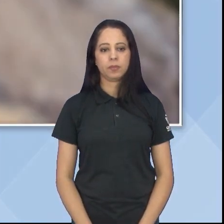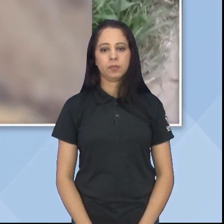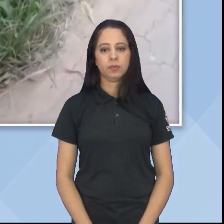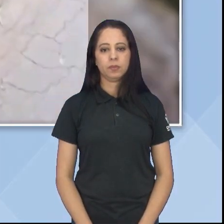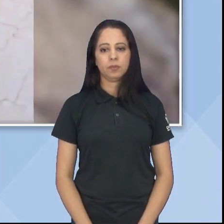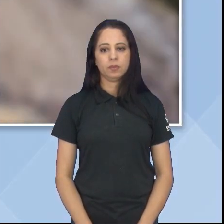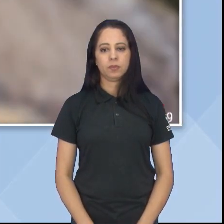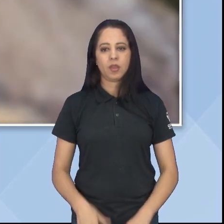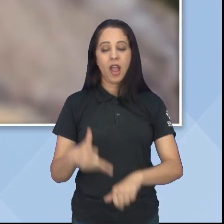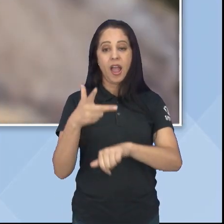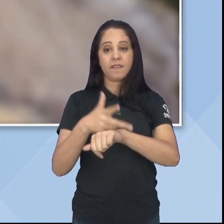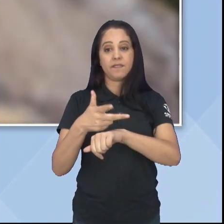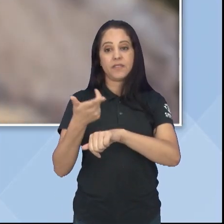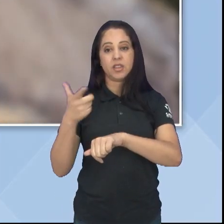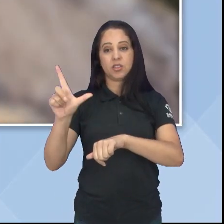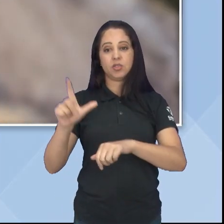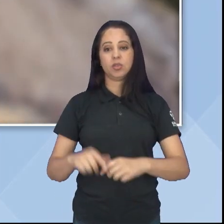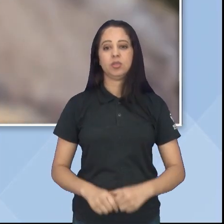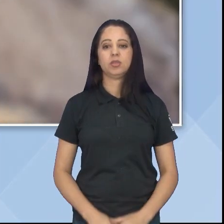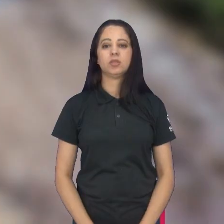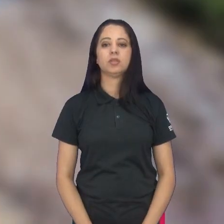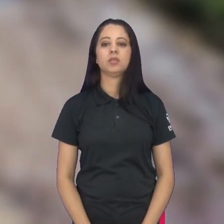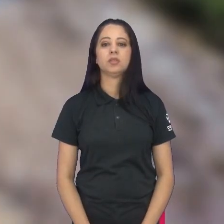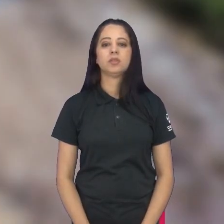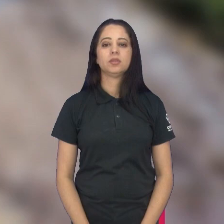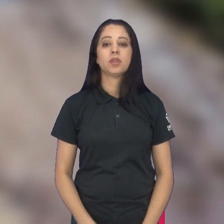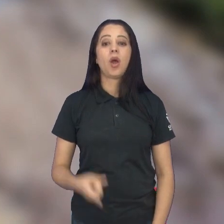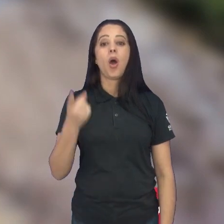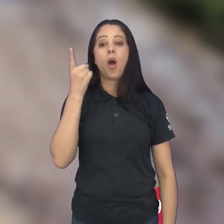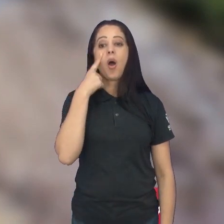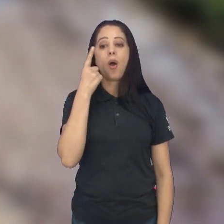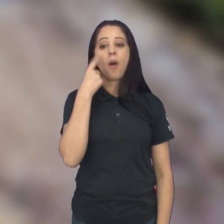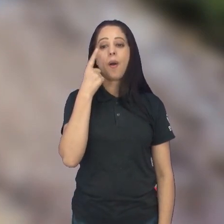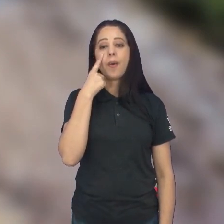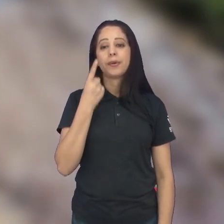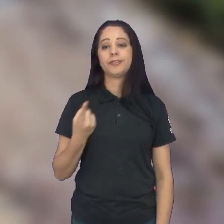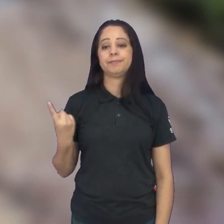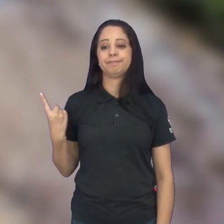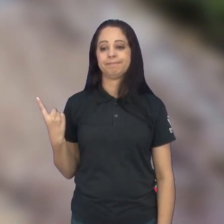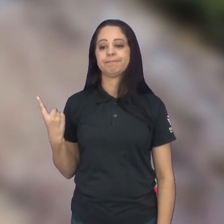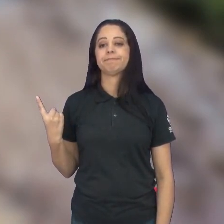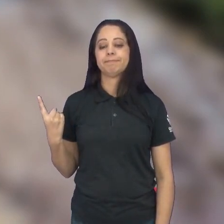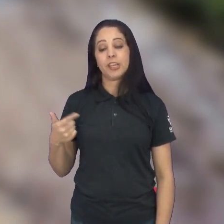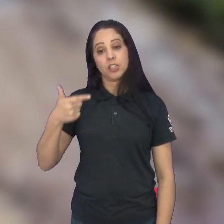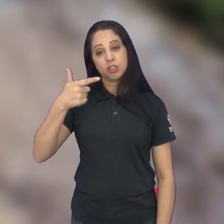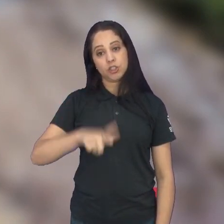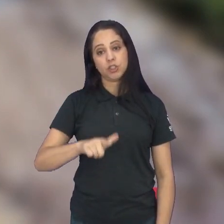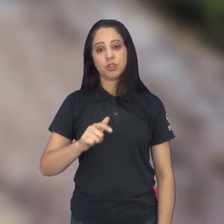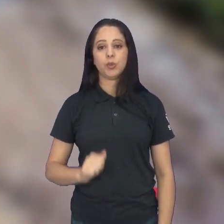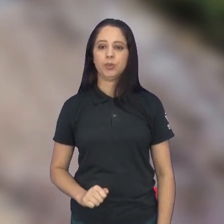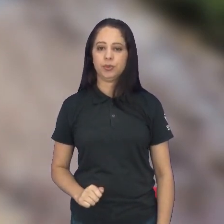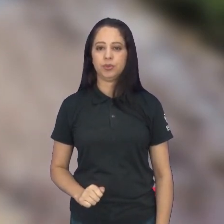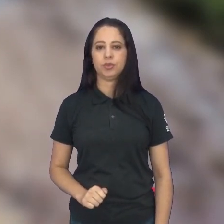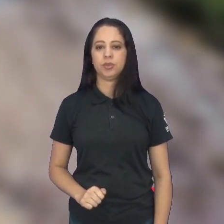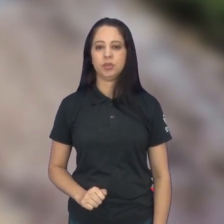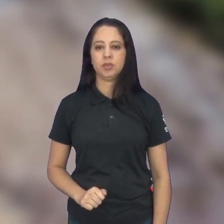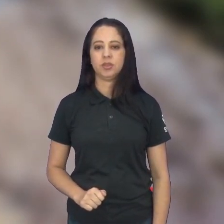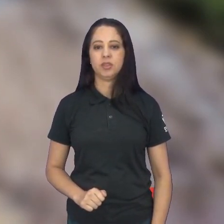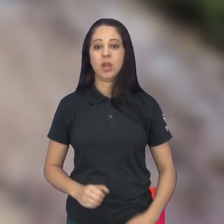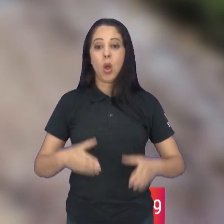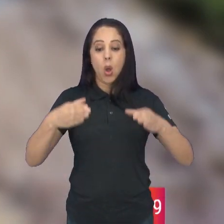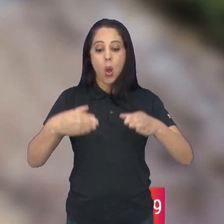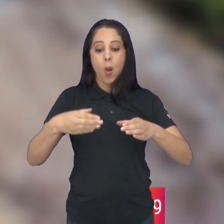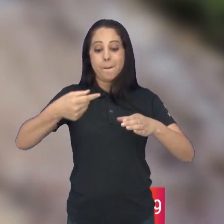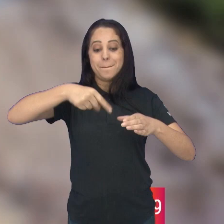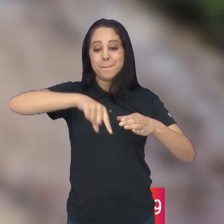Próximo vídeo. Não. Só para você ver o tamanho da rua. Ó, canaleta. Ó o